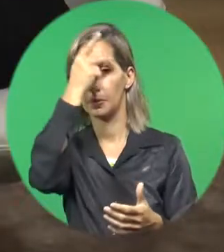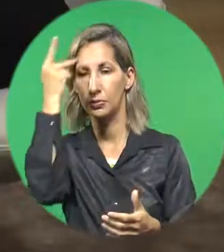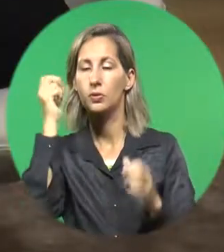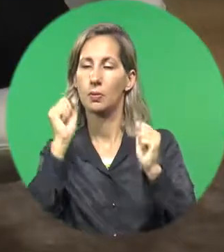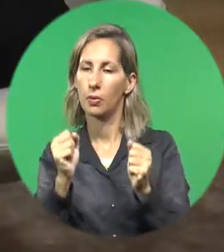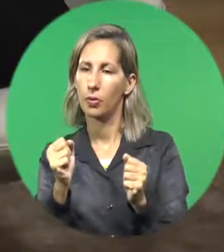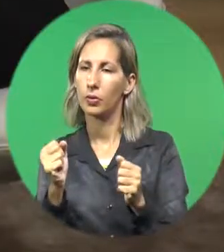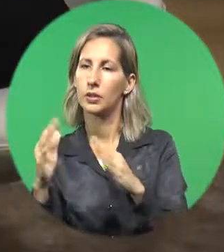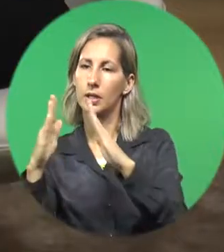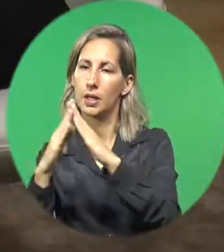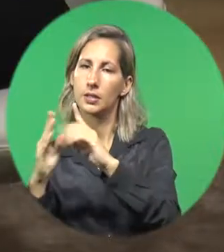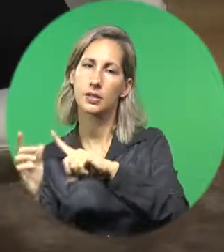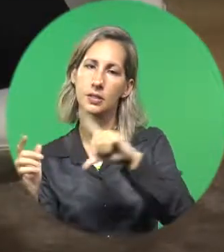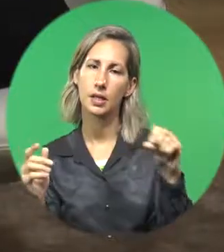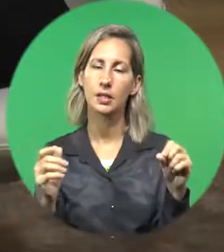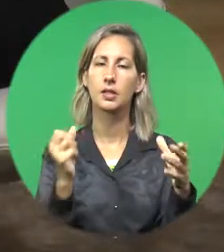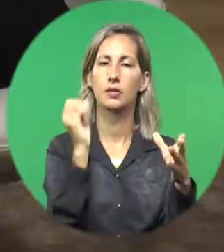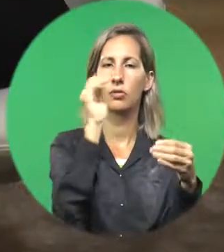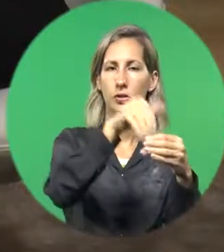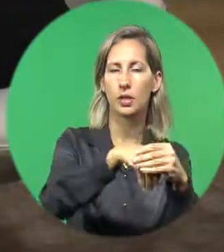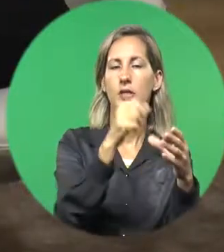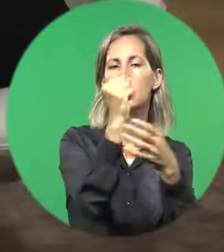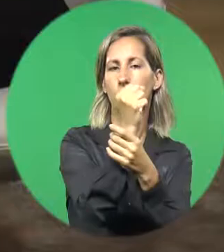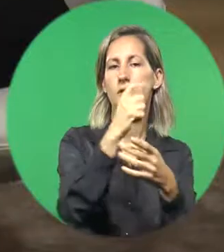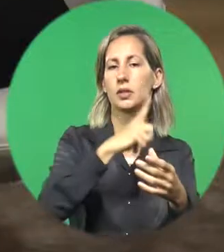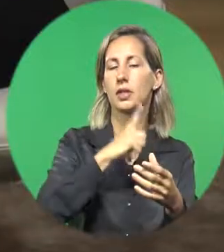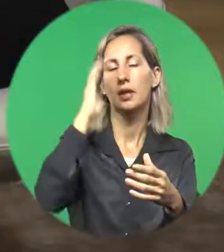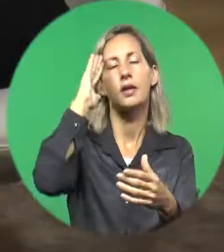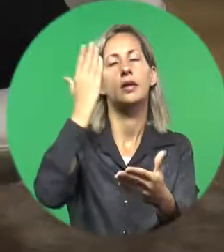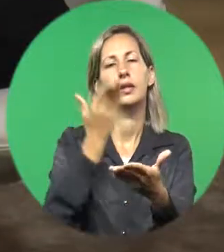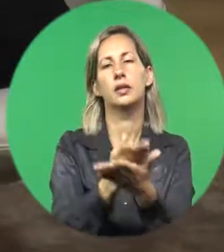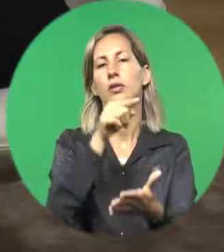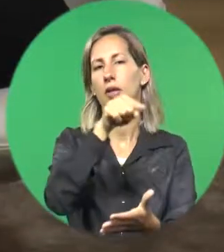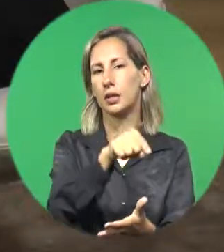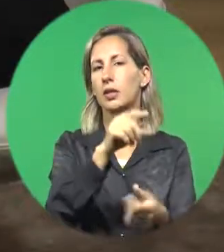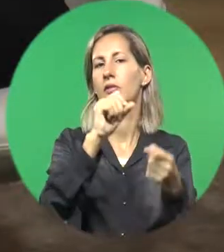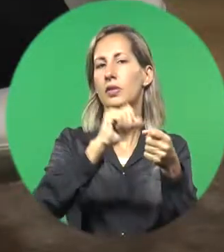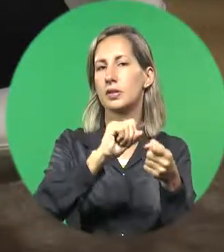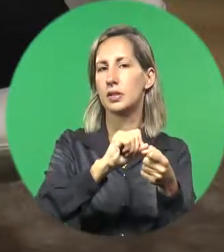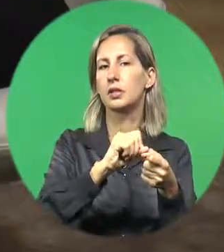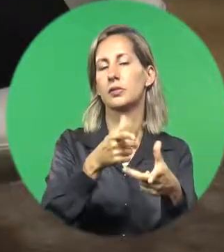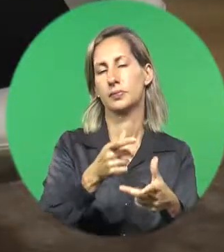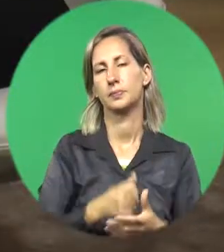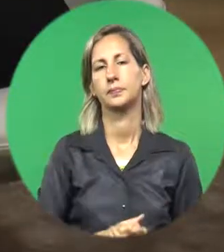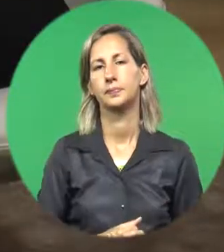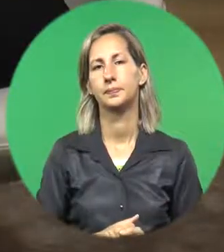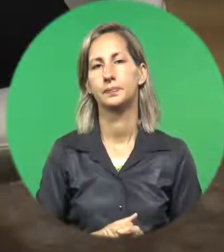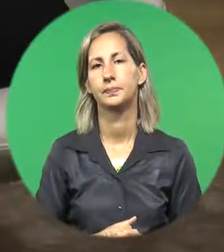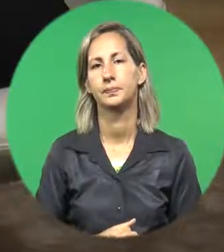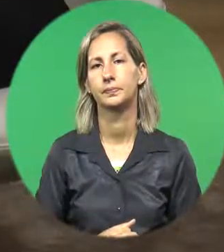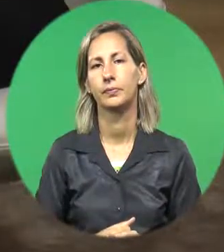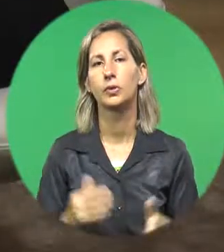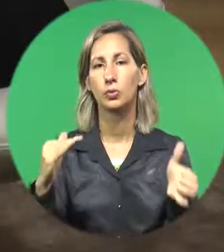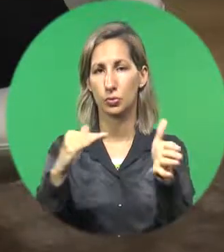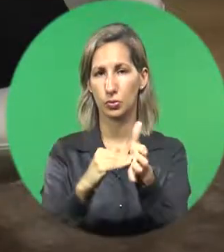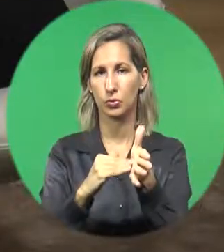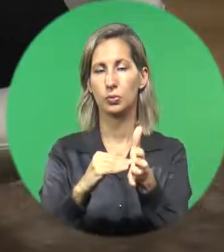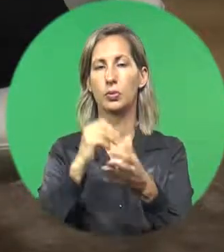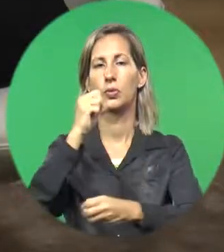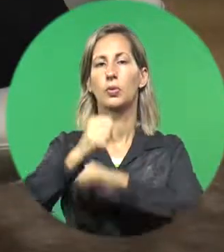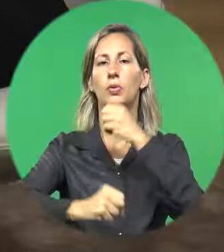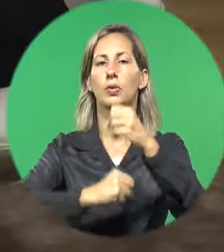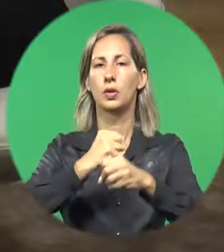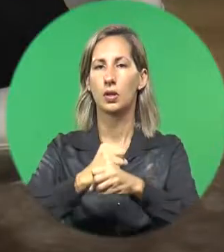que as pessoas possam sair de casa para votar com segurança e realmente acreditando naquilo que estão ali para fazer. Nós tivemos no